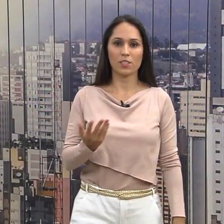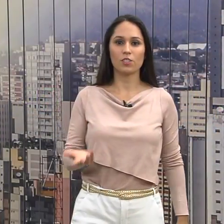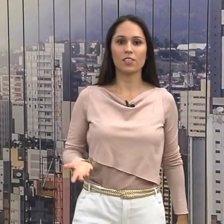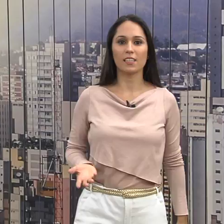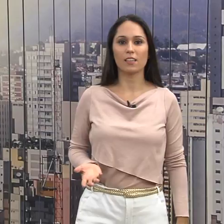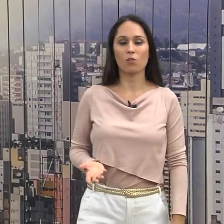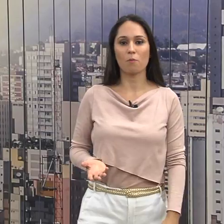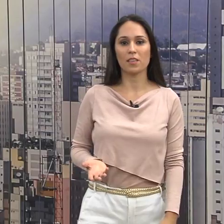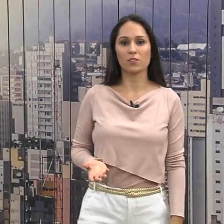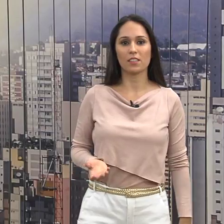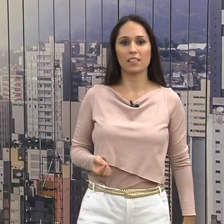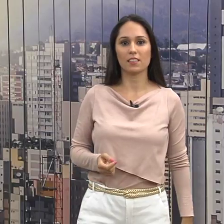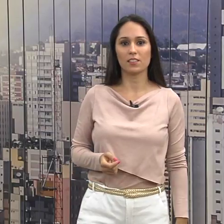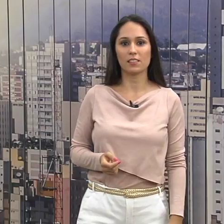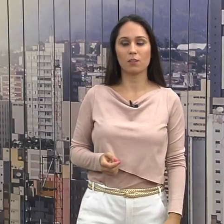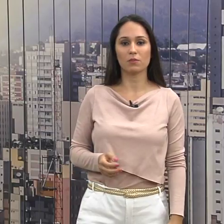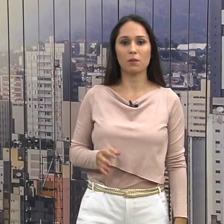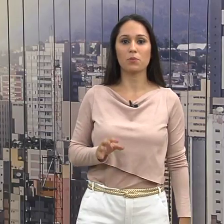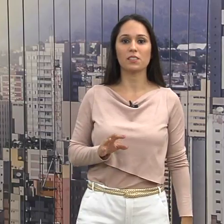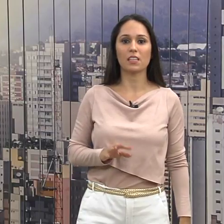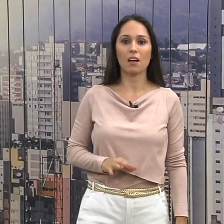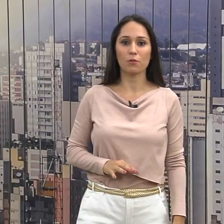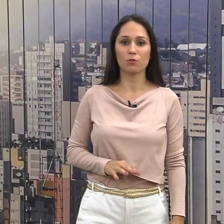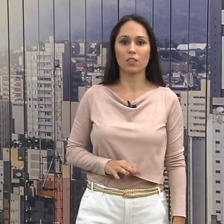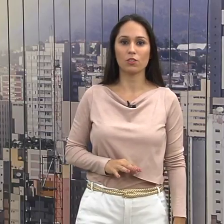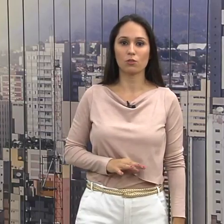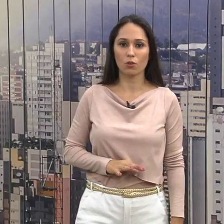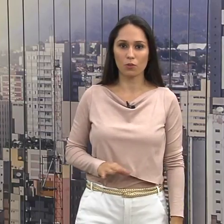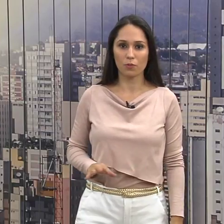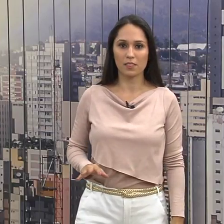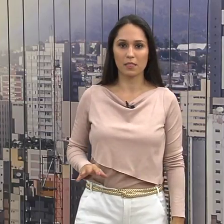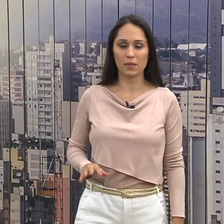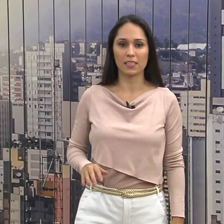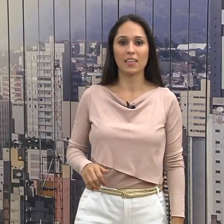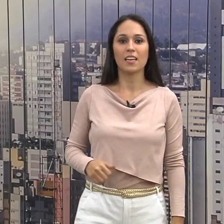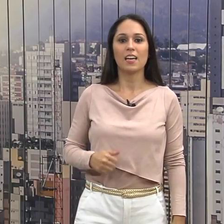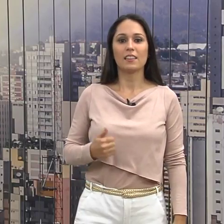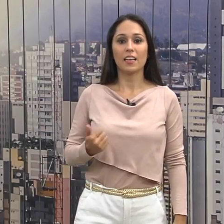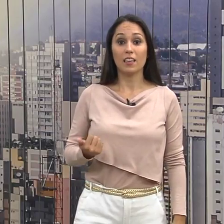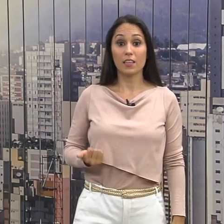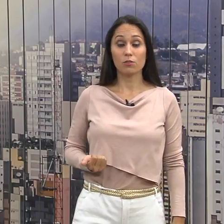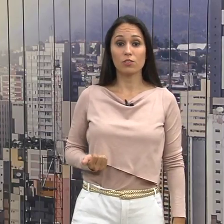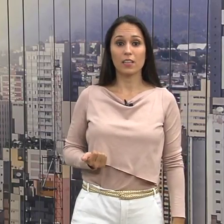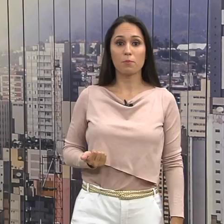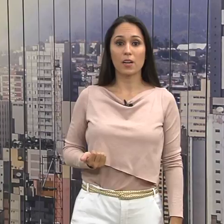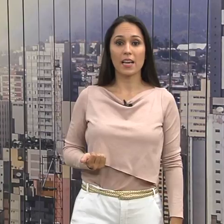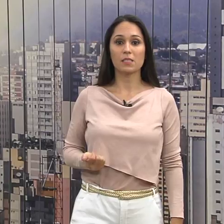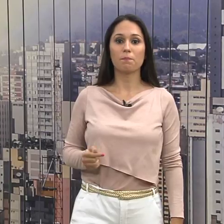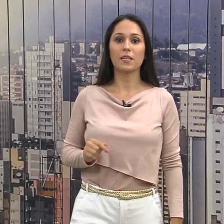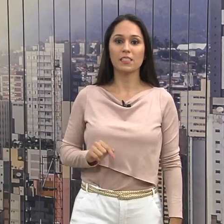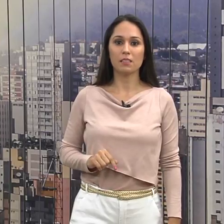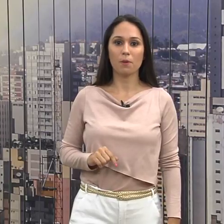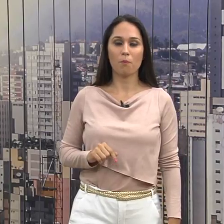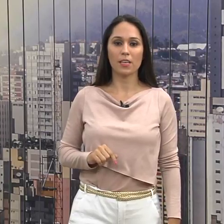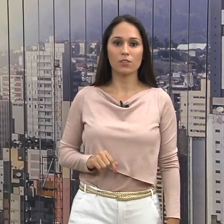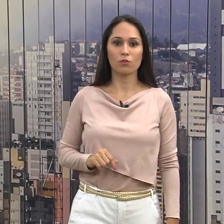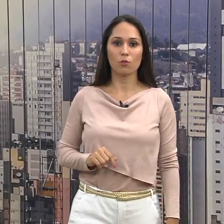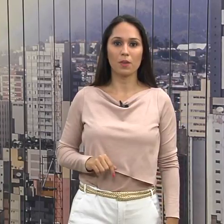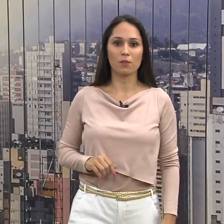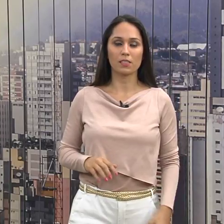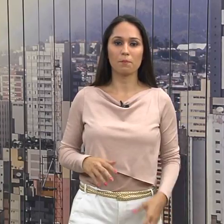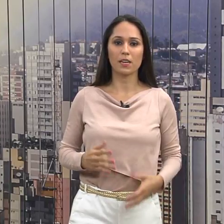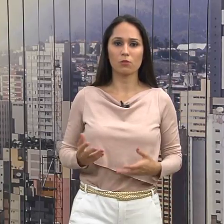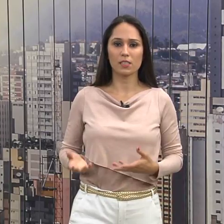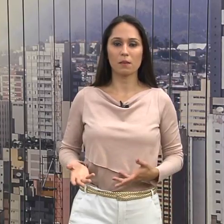Bom, como a gente disse aqui no começo desta edição, tempo instável durante todo o fim de semana. Tem risco de temporais, principalmente